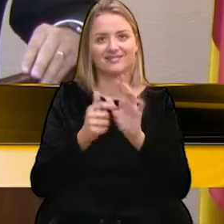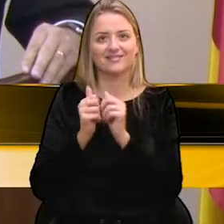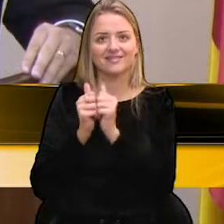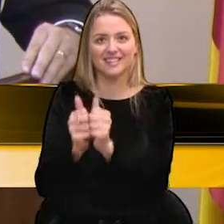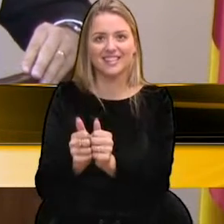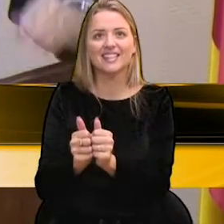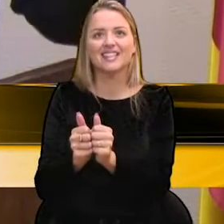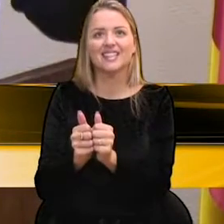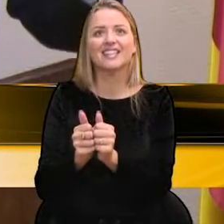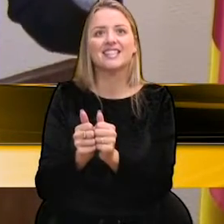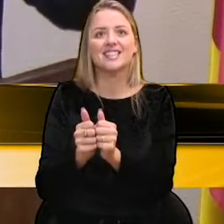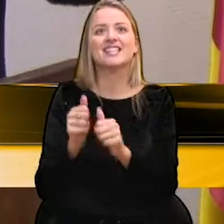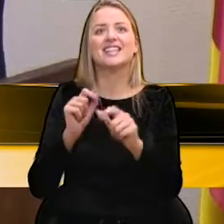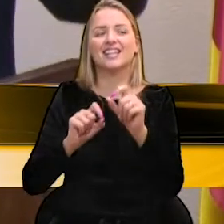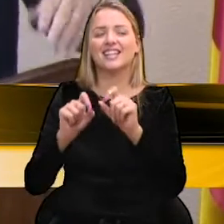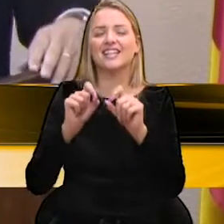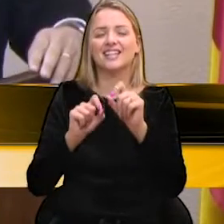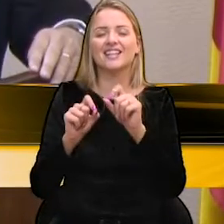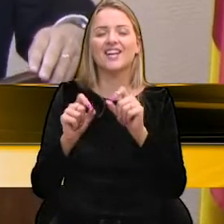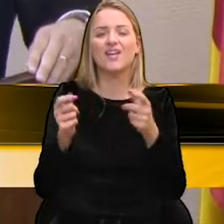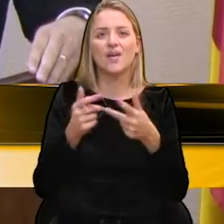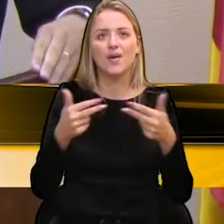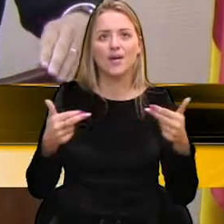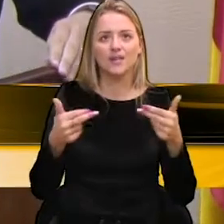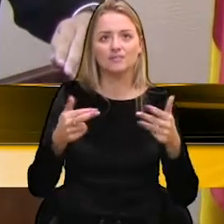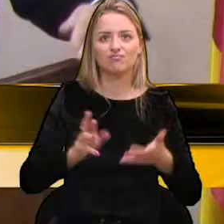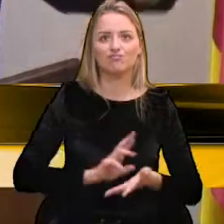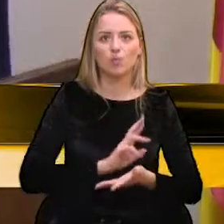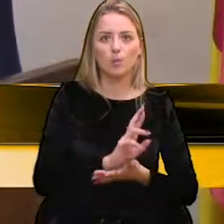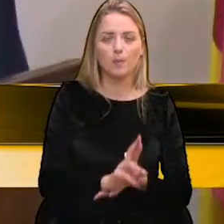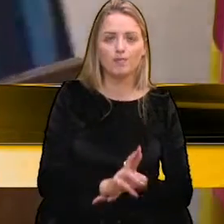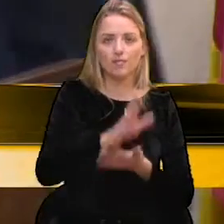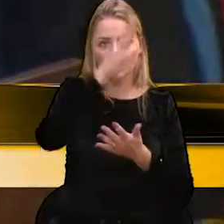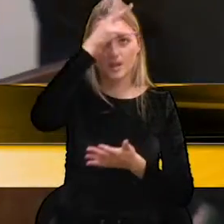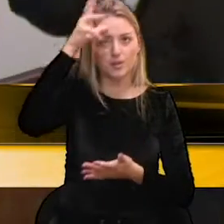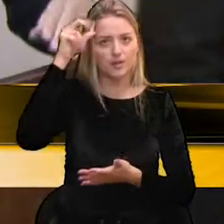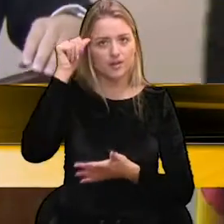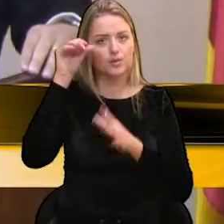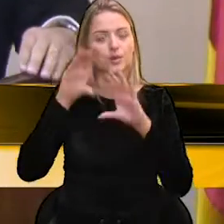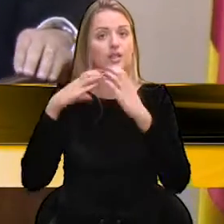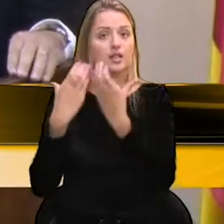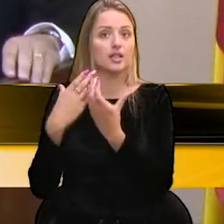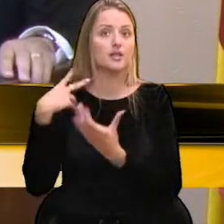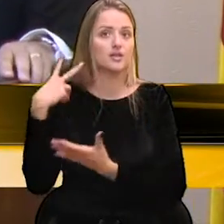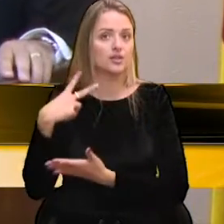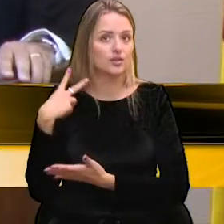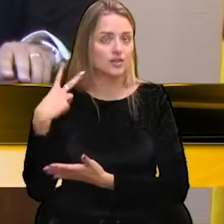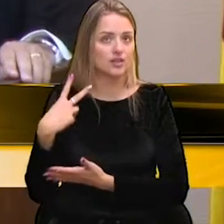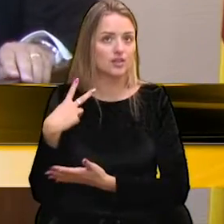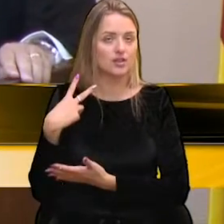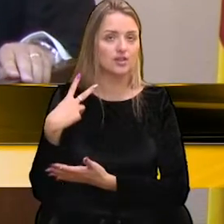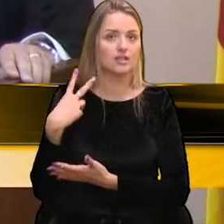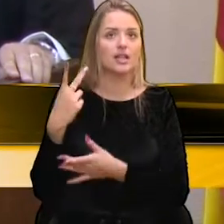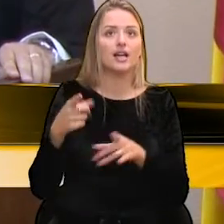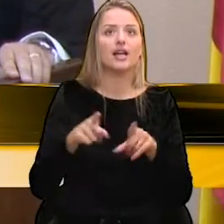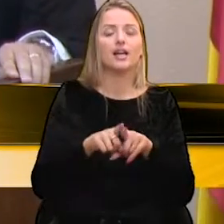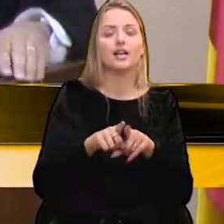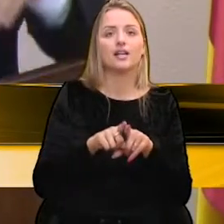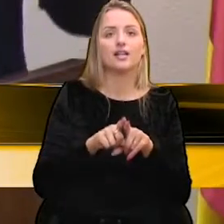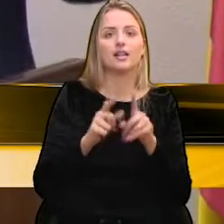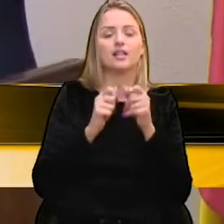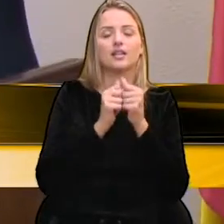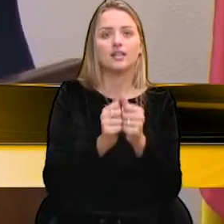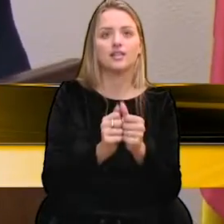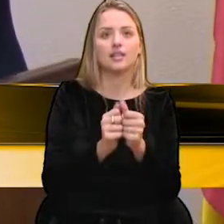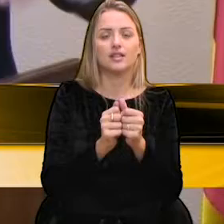para abrigar integrantes do Poder Público Municipal, seja do Executivo, do Legislativo, para que lá façam os seus estudos